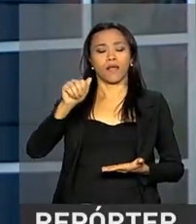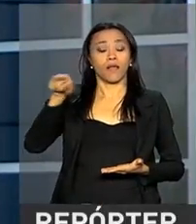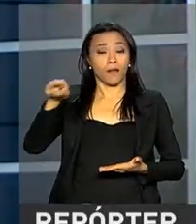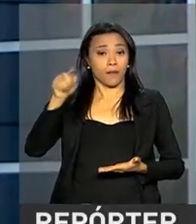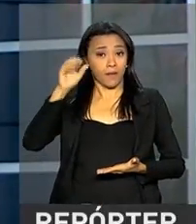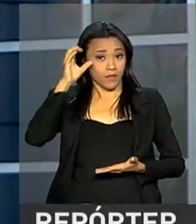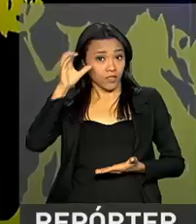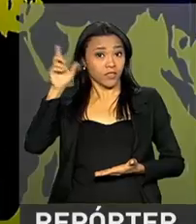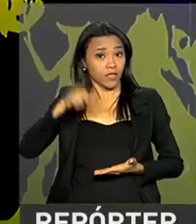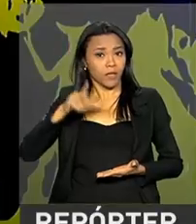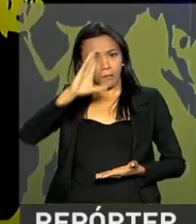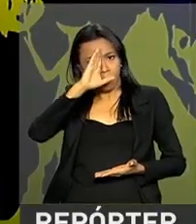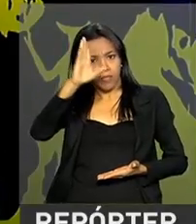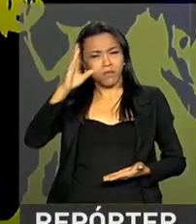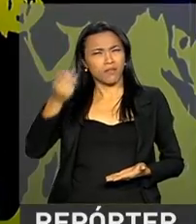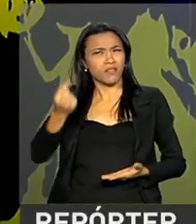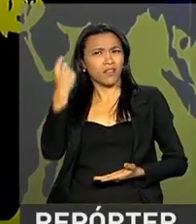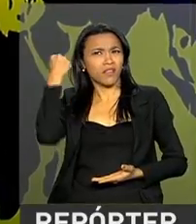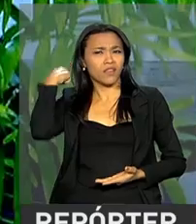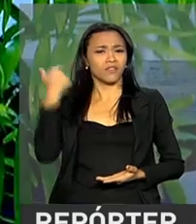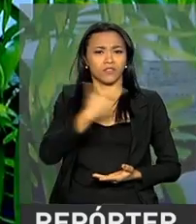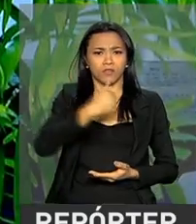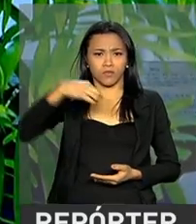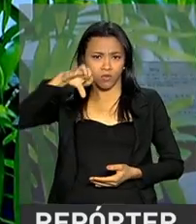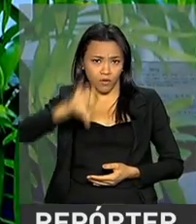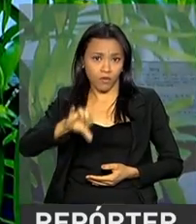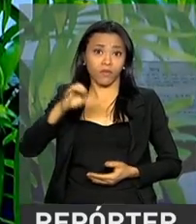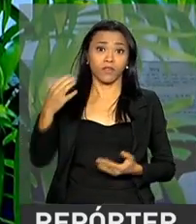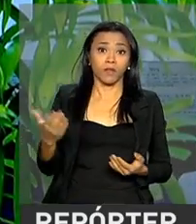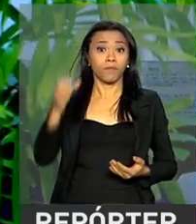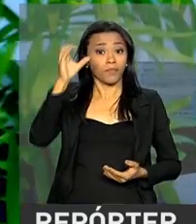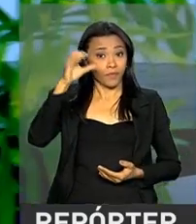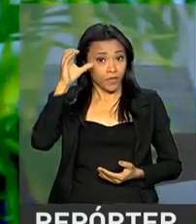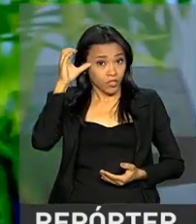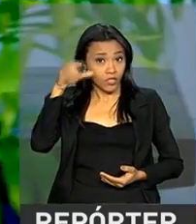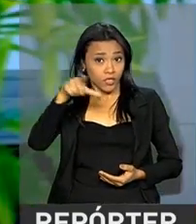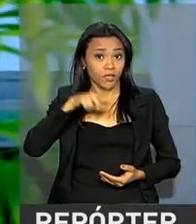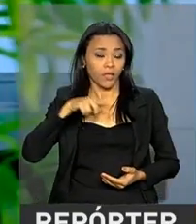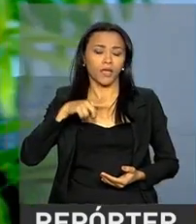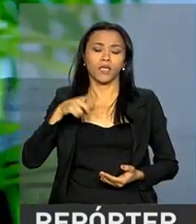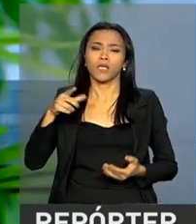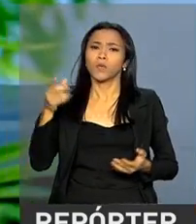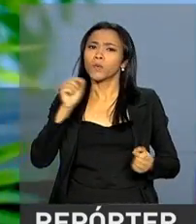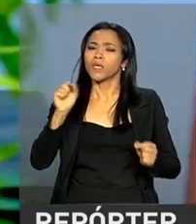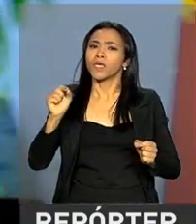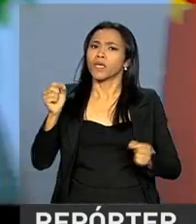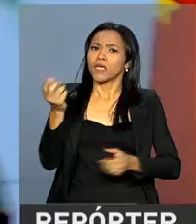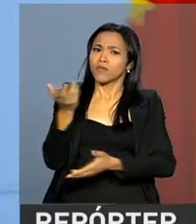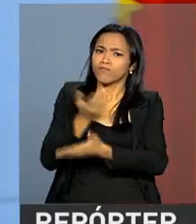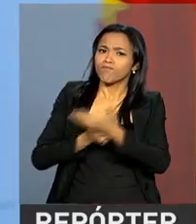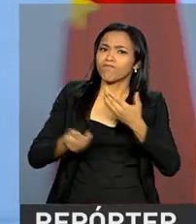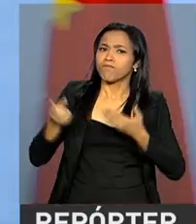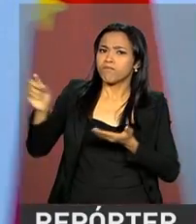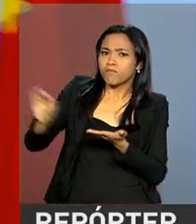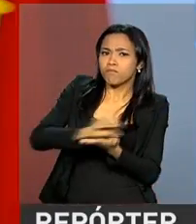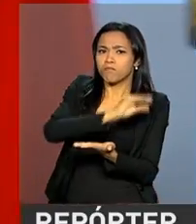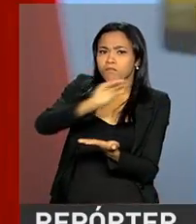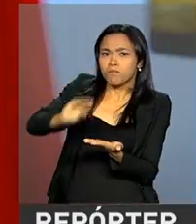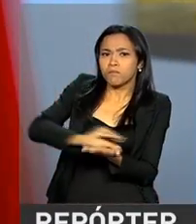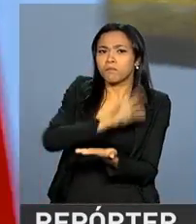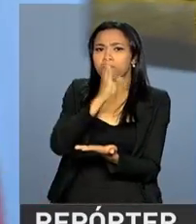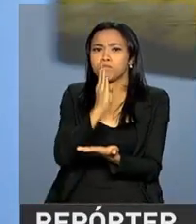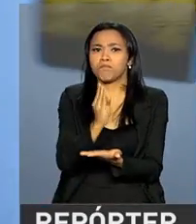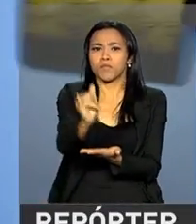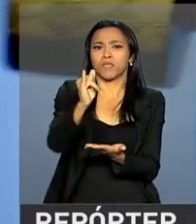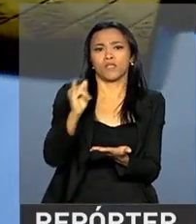relação comercial desde 2009 a china também tem sido importante fonte de recursos investindo bilhões de dólares